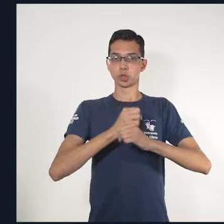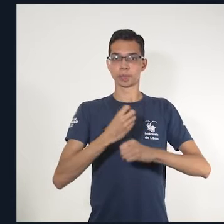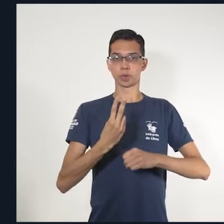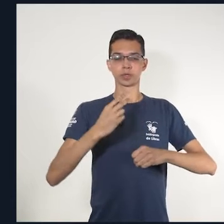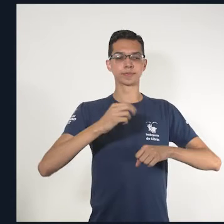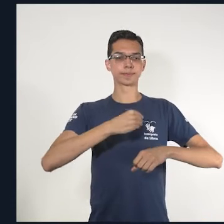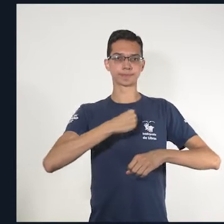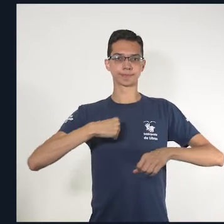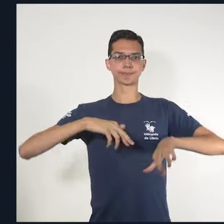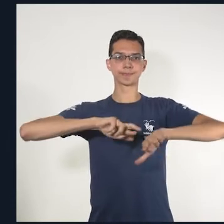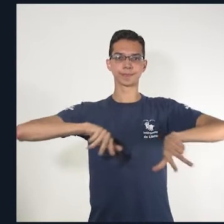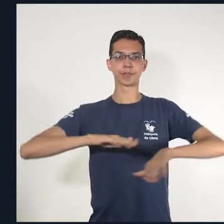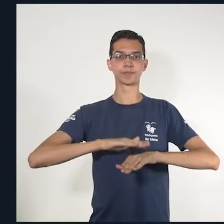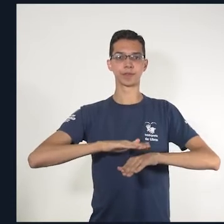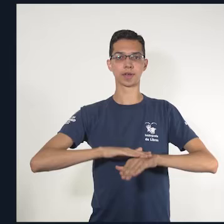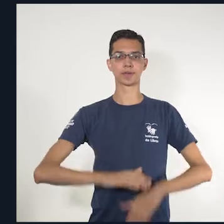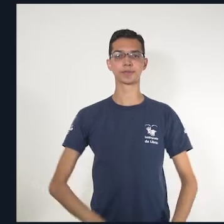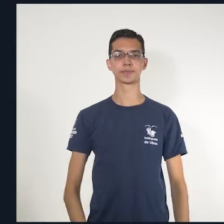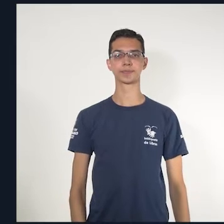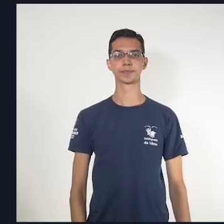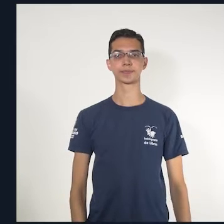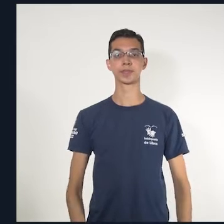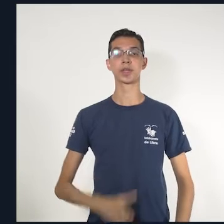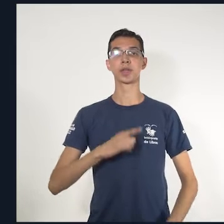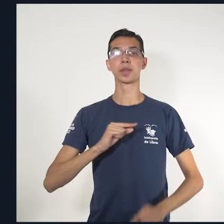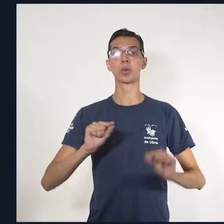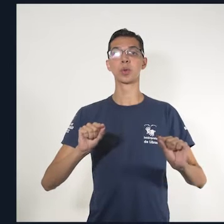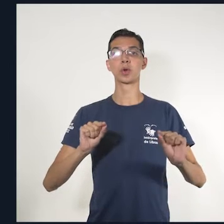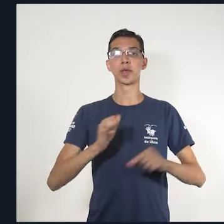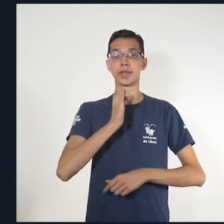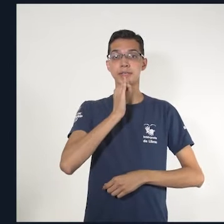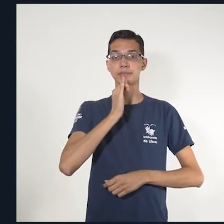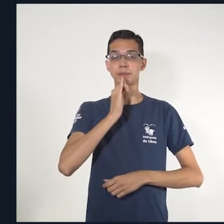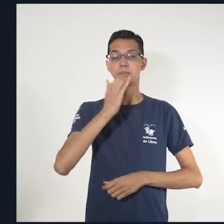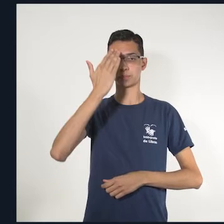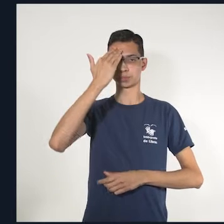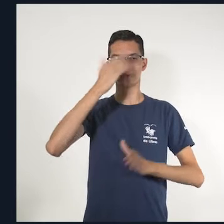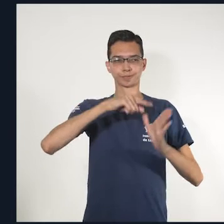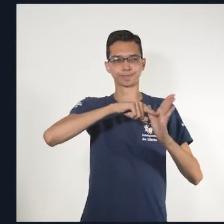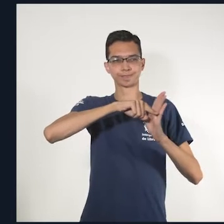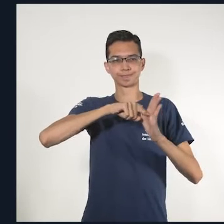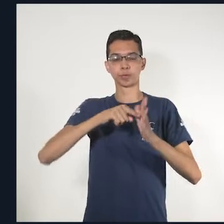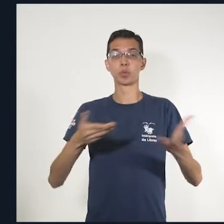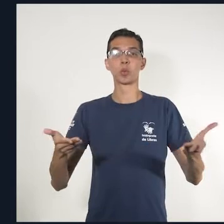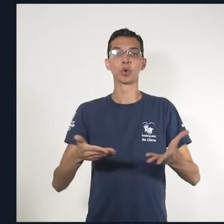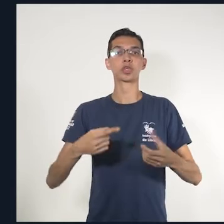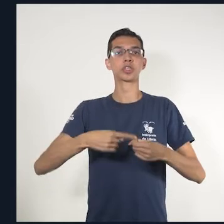nós realizamos, nós tivemos um resultado de que hoje a cidade de São Paulo,